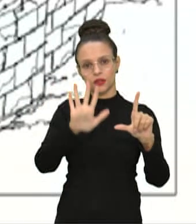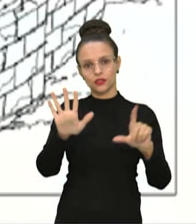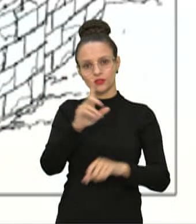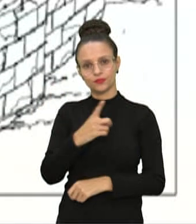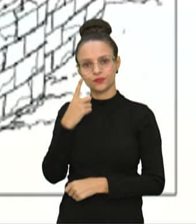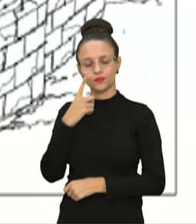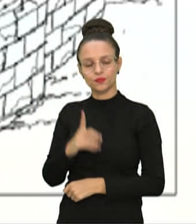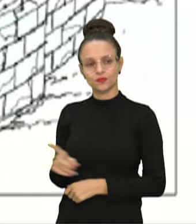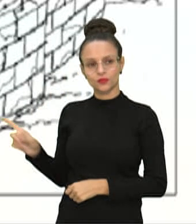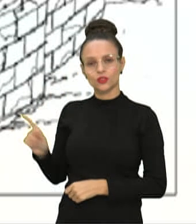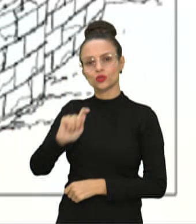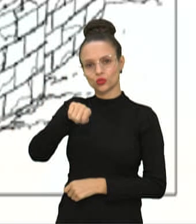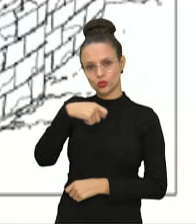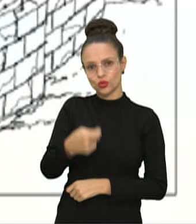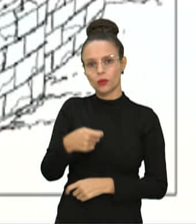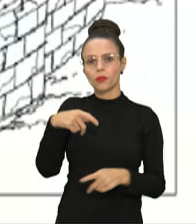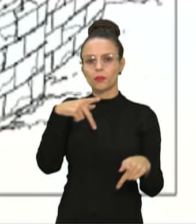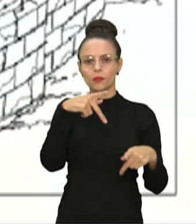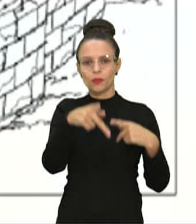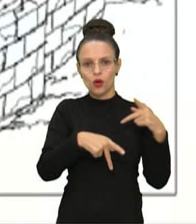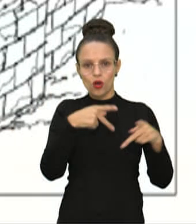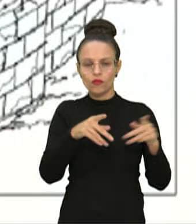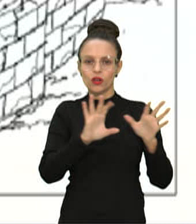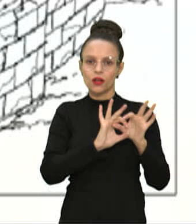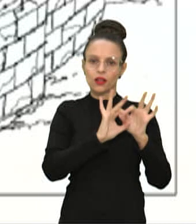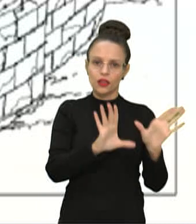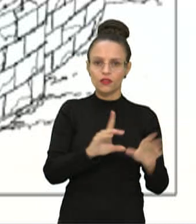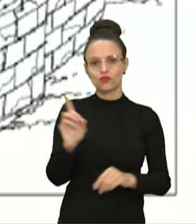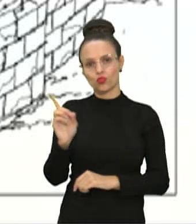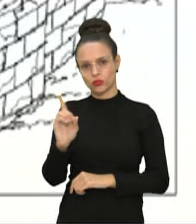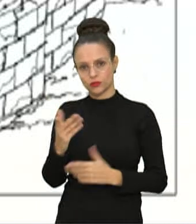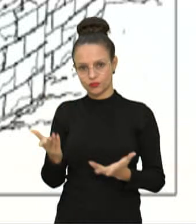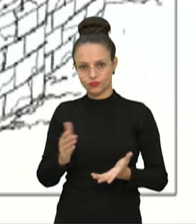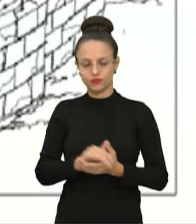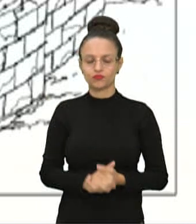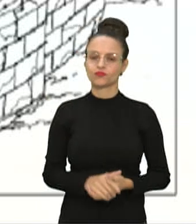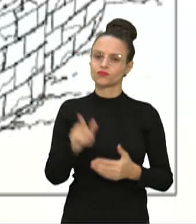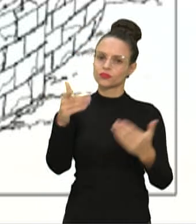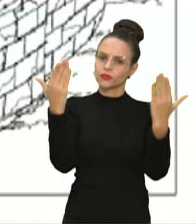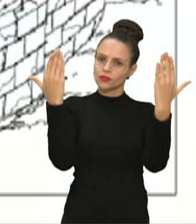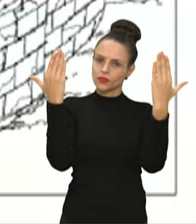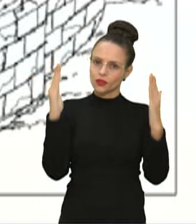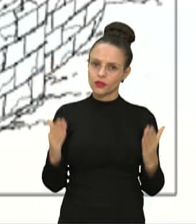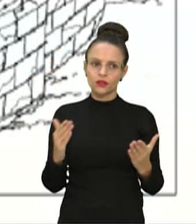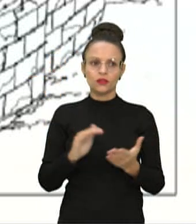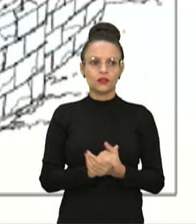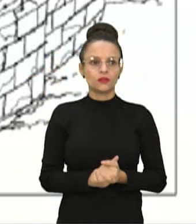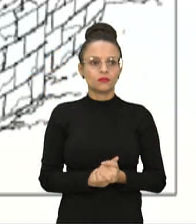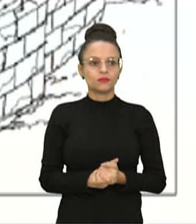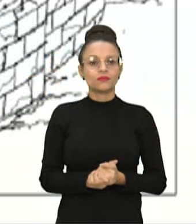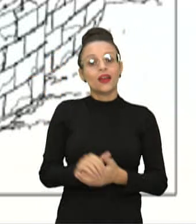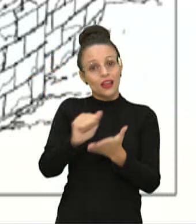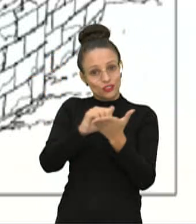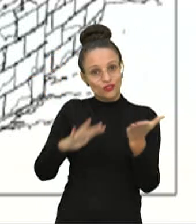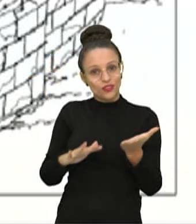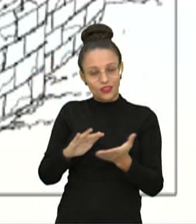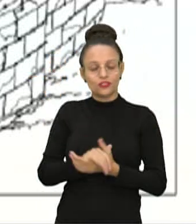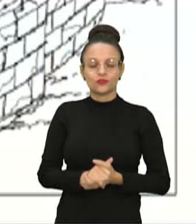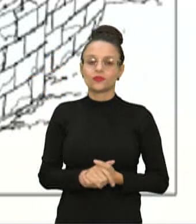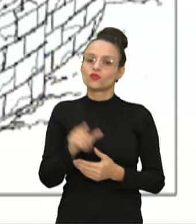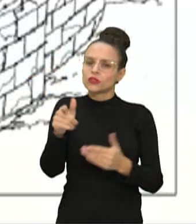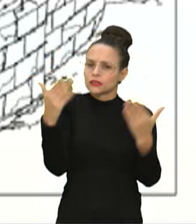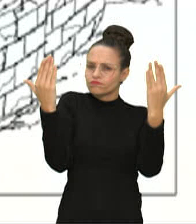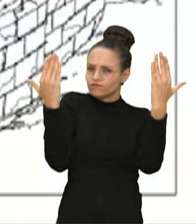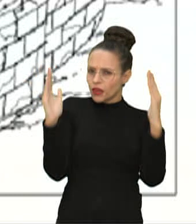para vocês, sobre os povos serem livres ou não. Analise, ou melhor, atividade 1, né? Analise a